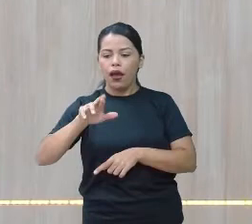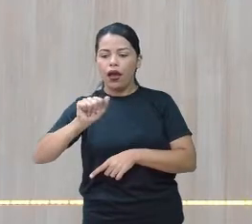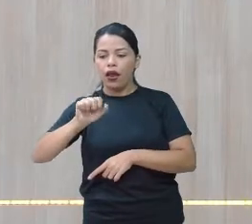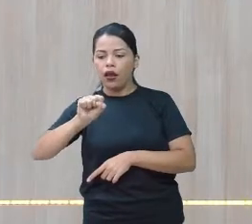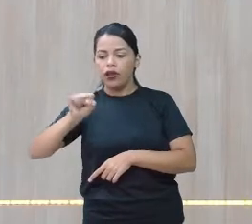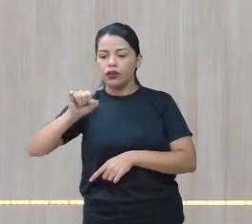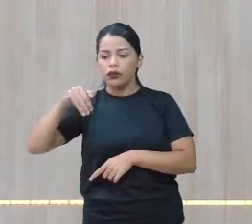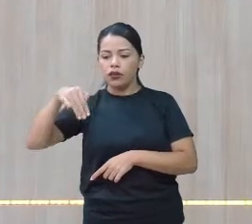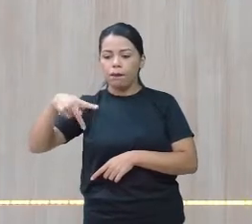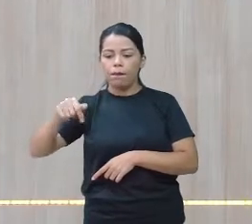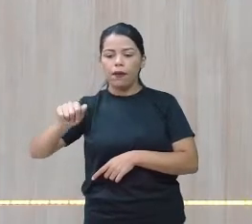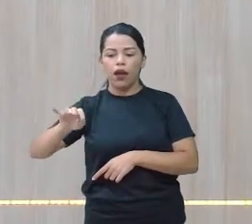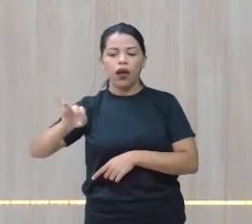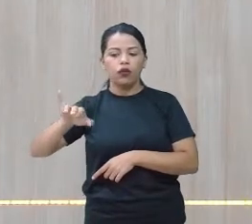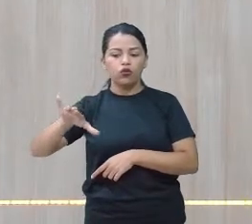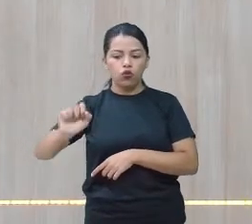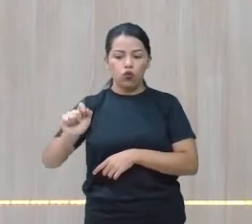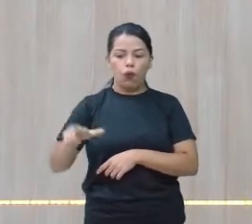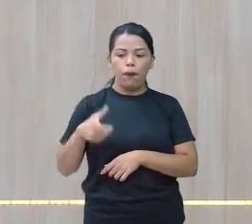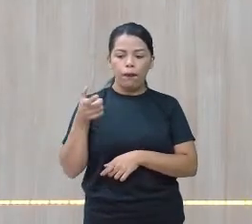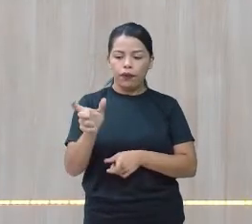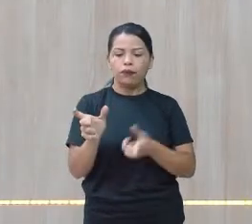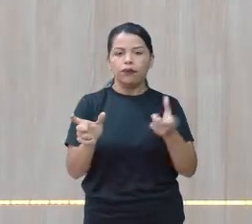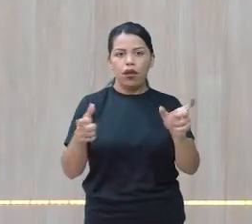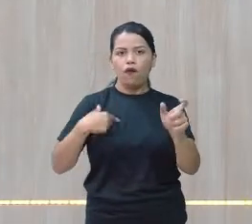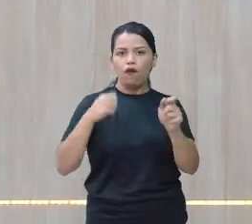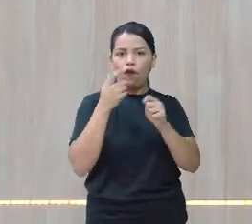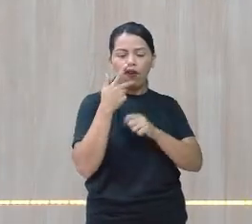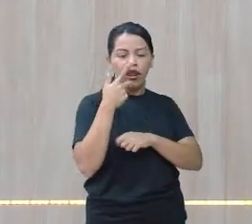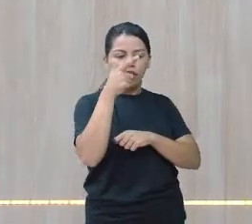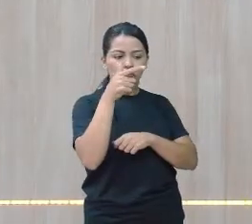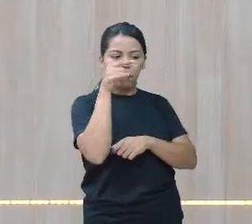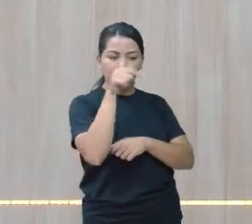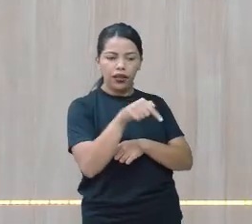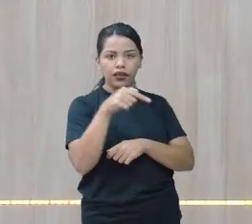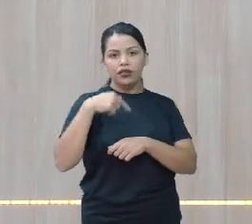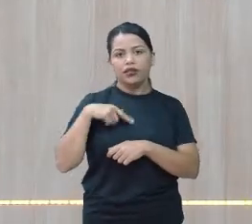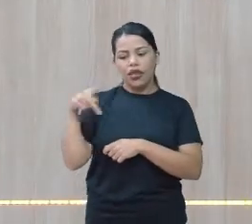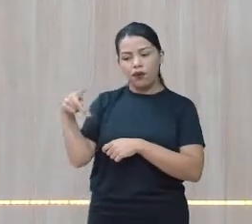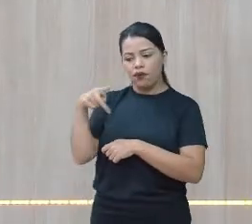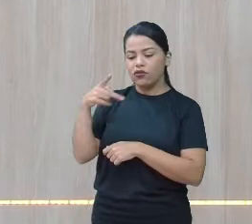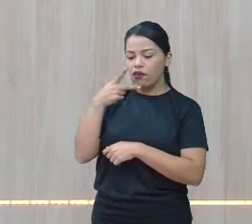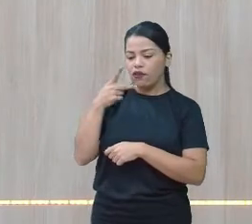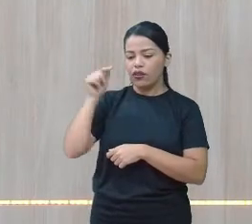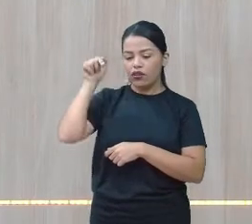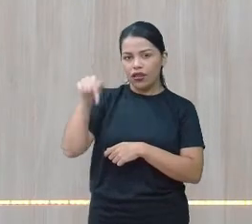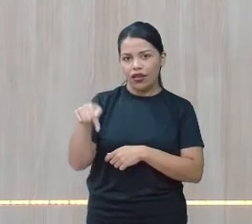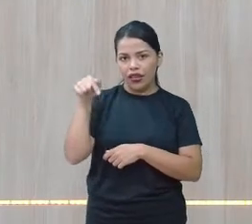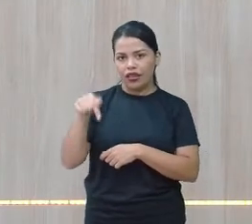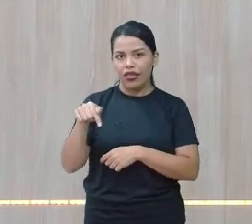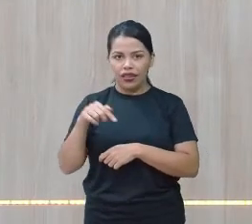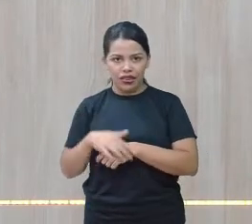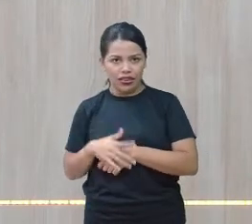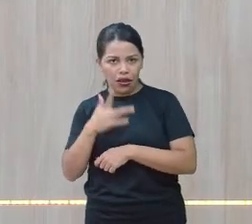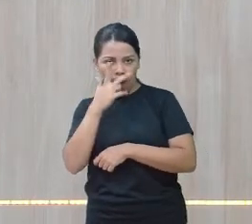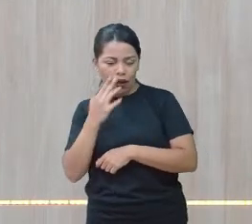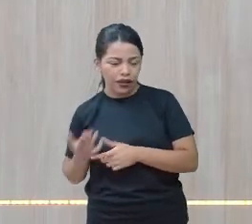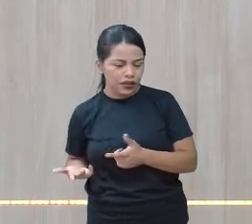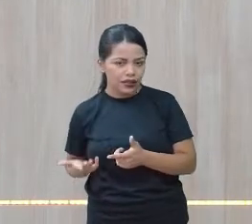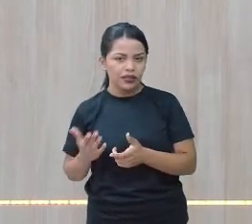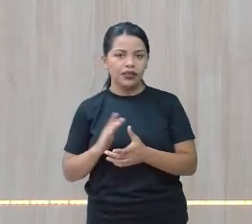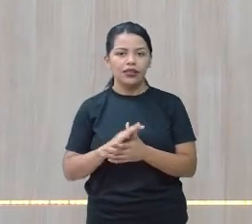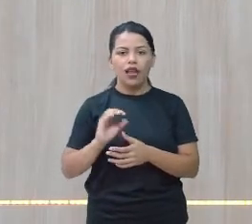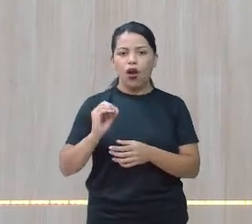ação do sistema simpático e a professora Cláudia diz uma ação, né, similar ou